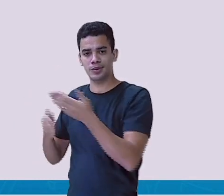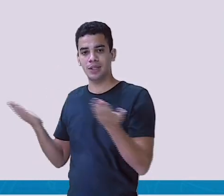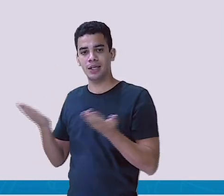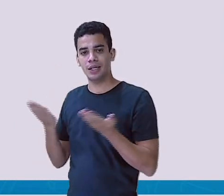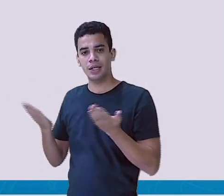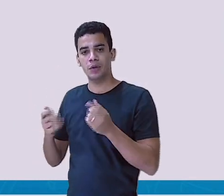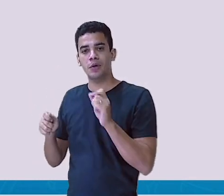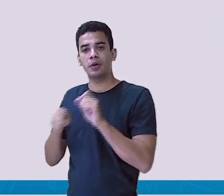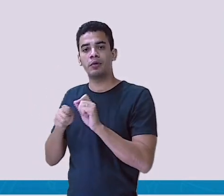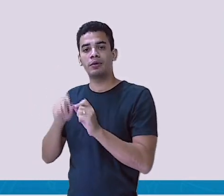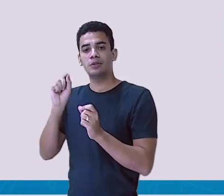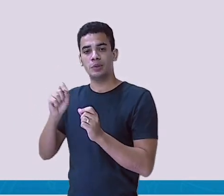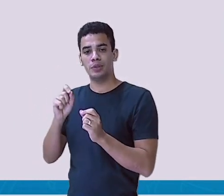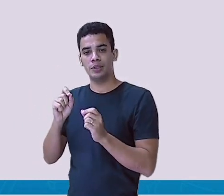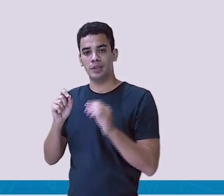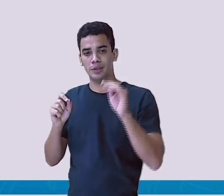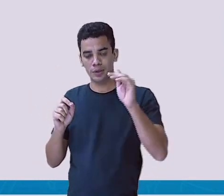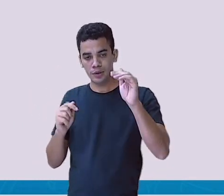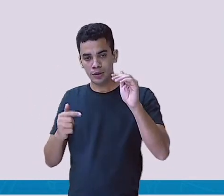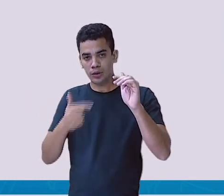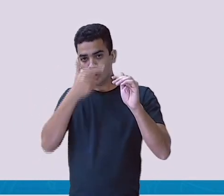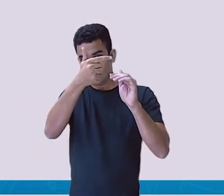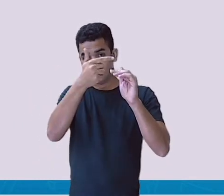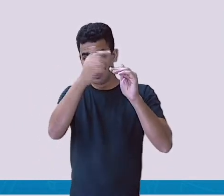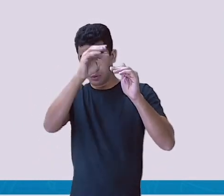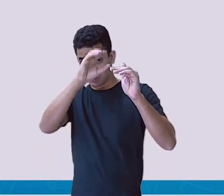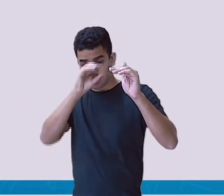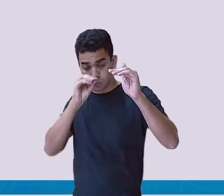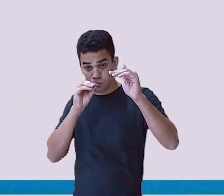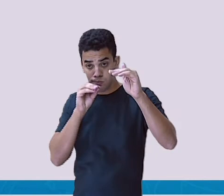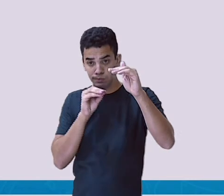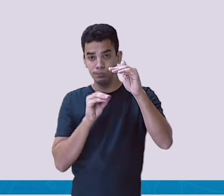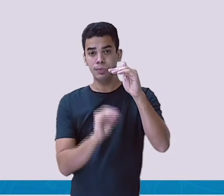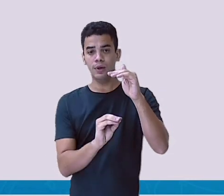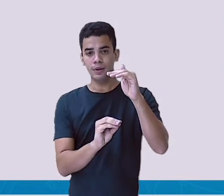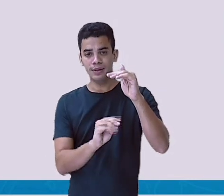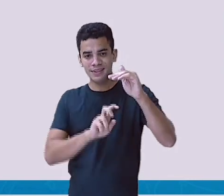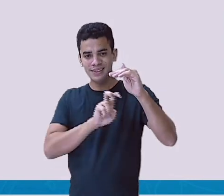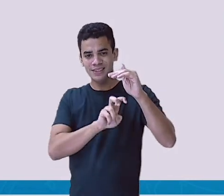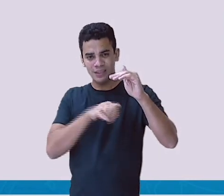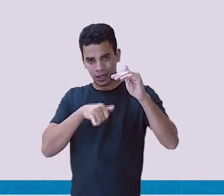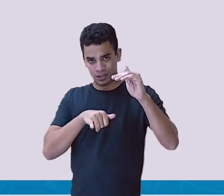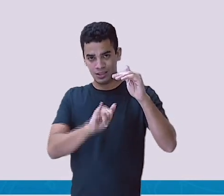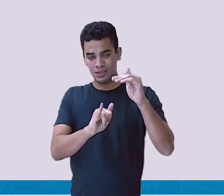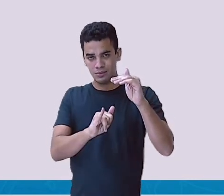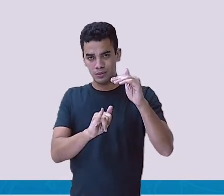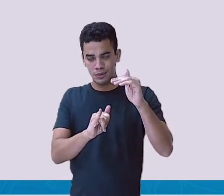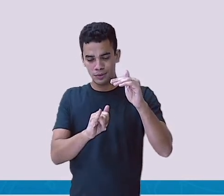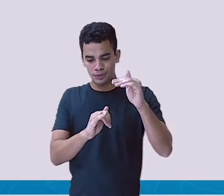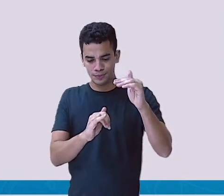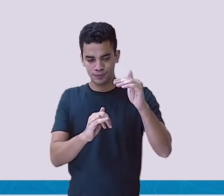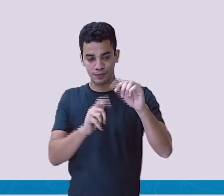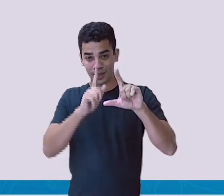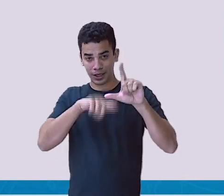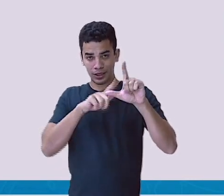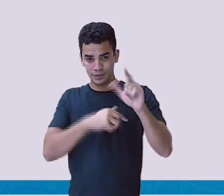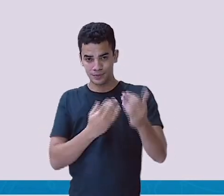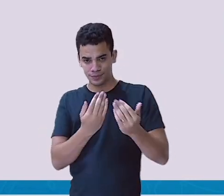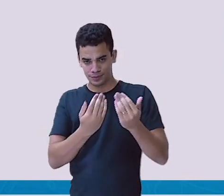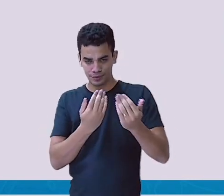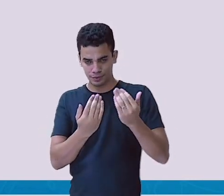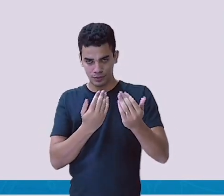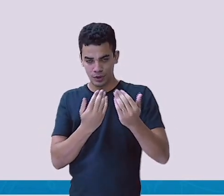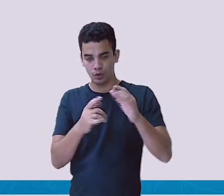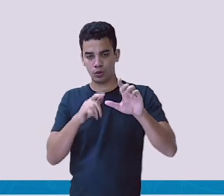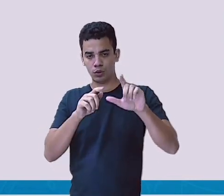armar igual uma continha mesmo, colocando os termos semelhantes um embaixo do outro. Menos,